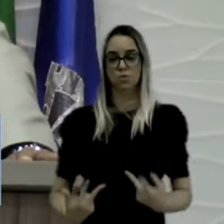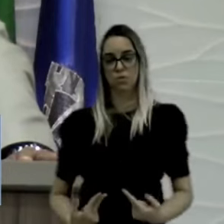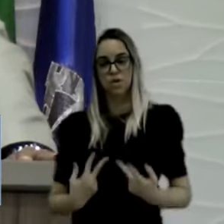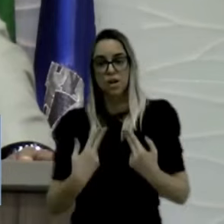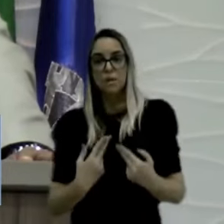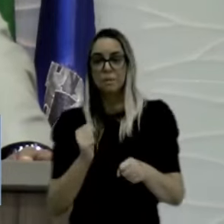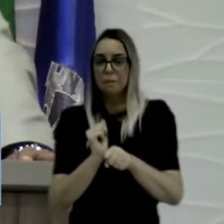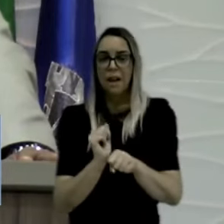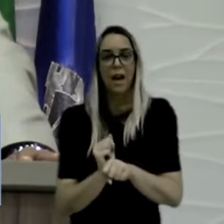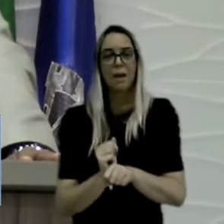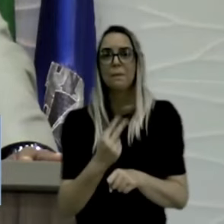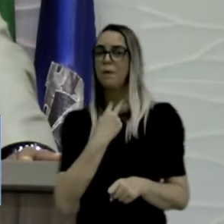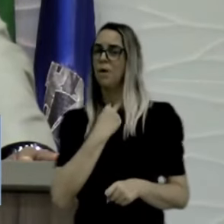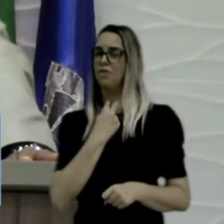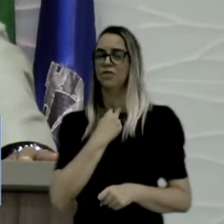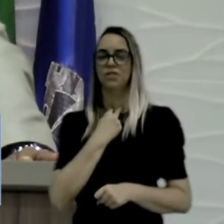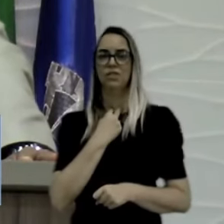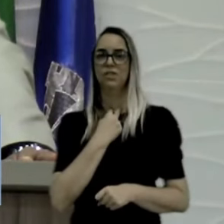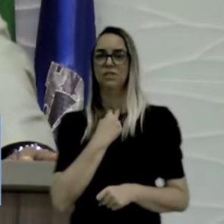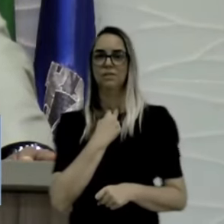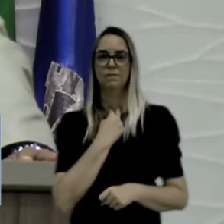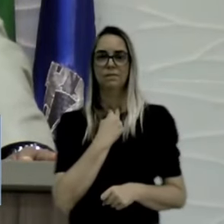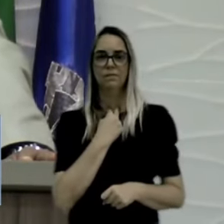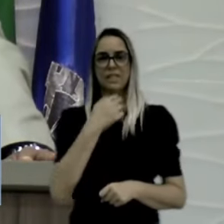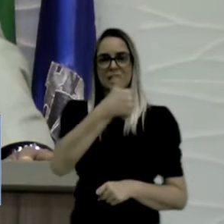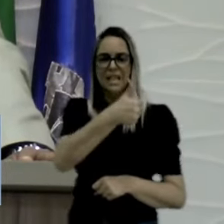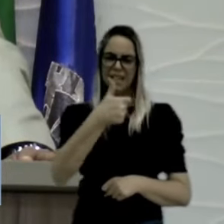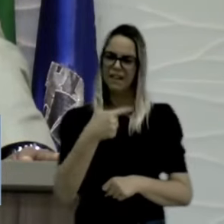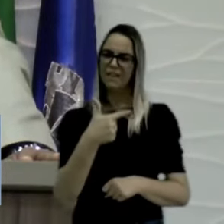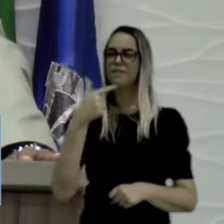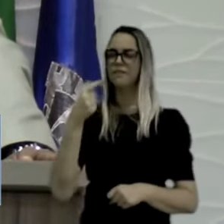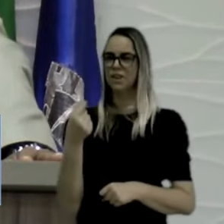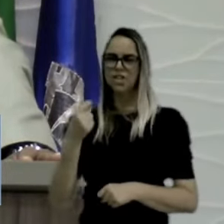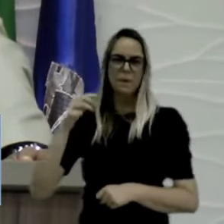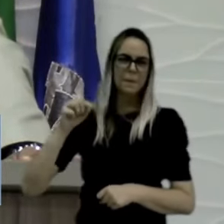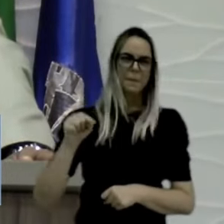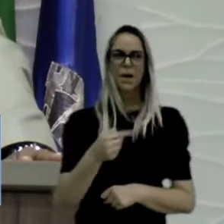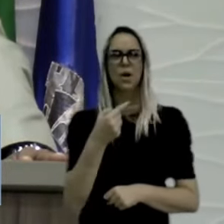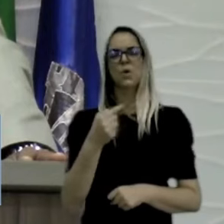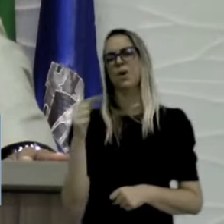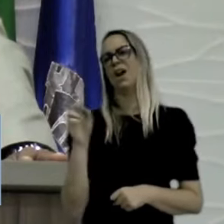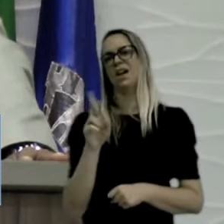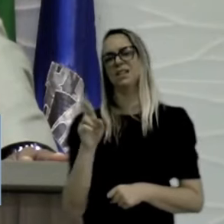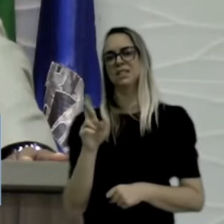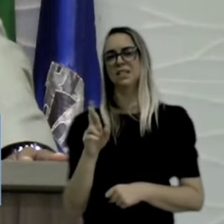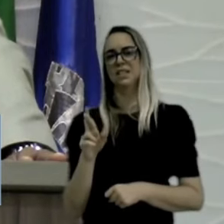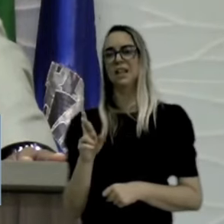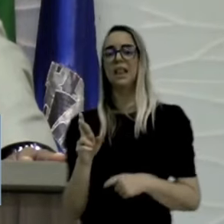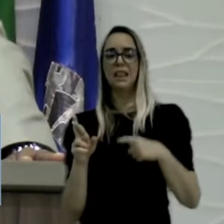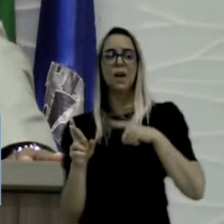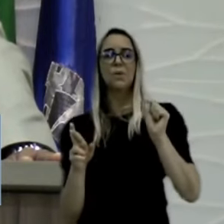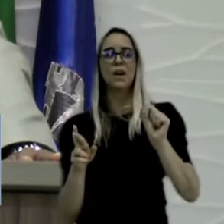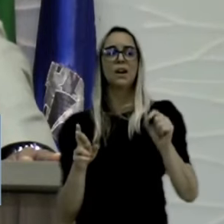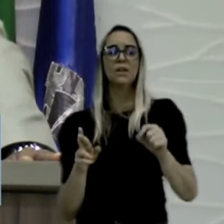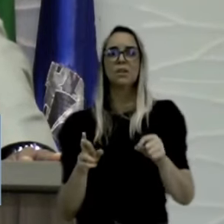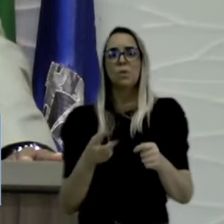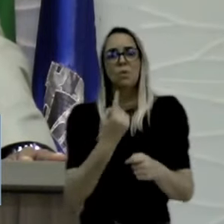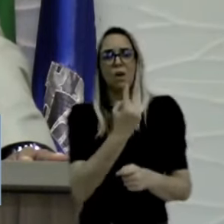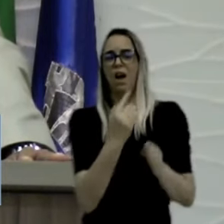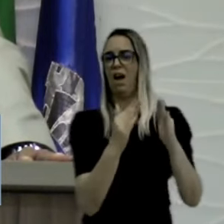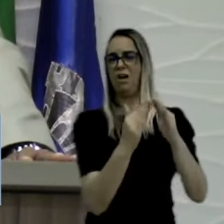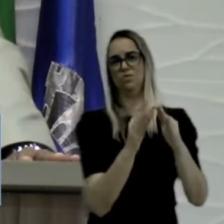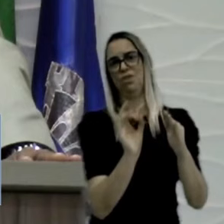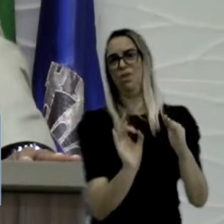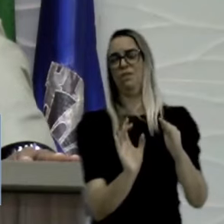pode esperar o cara hoje, e a cirurgia dela é 120 mil reais. E se eu tenho um carro que vale 20 mil, e tenho uma casa